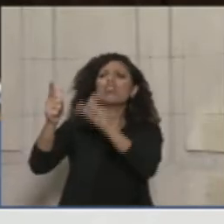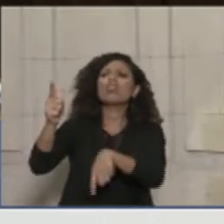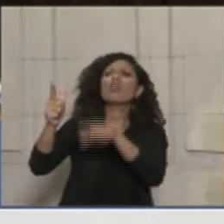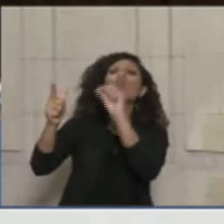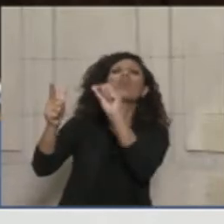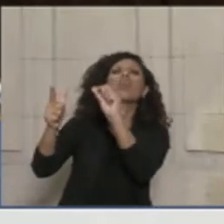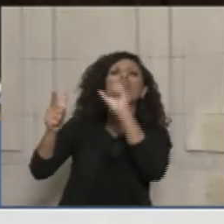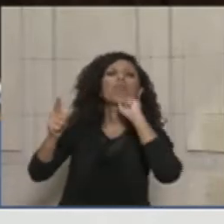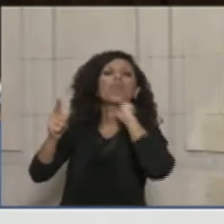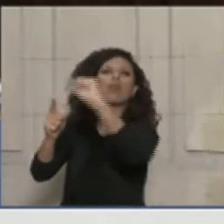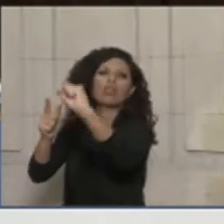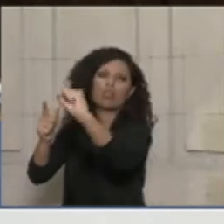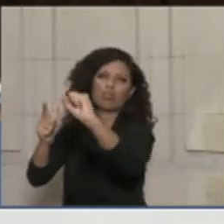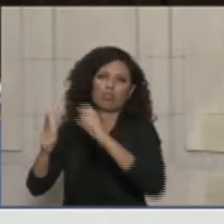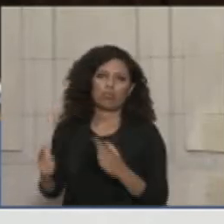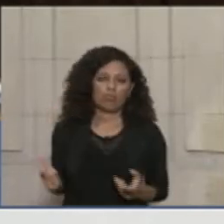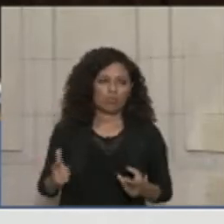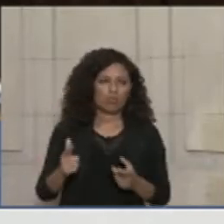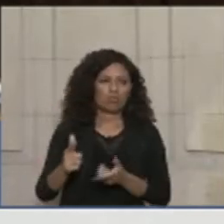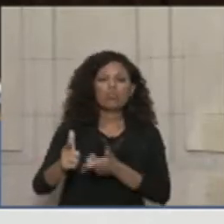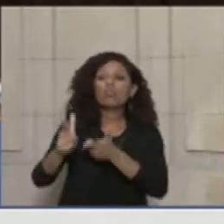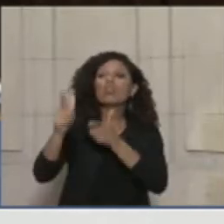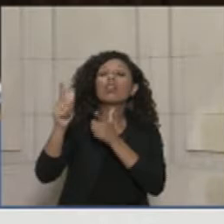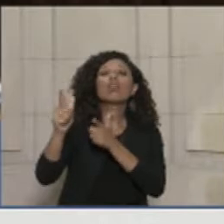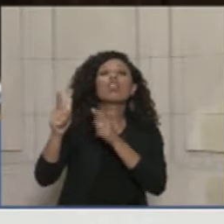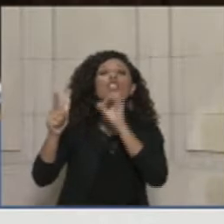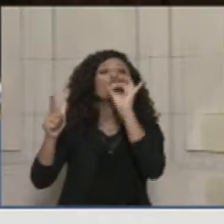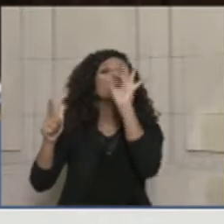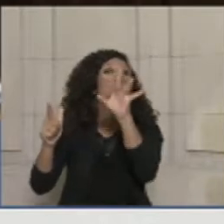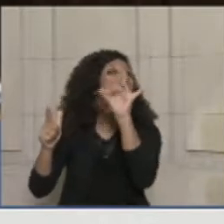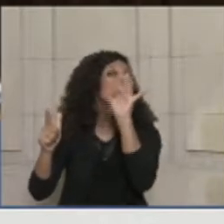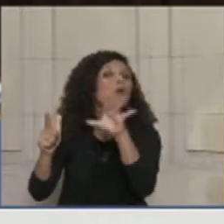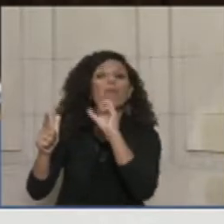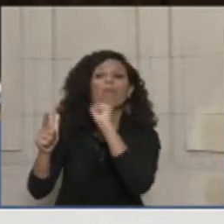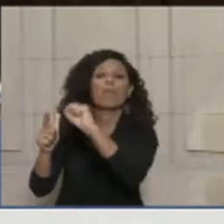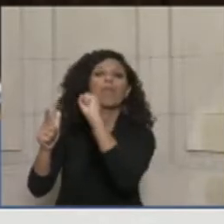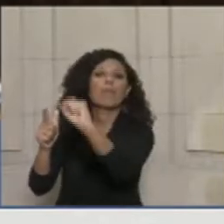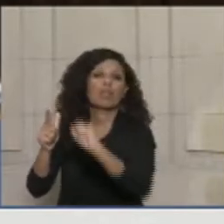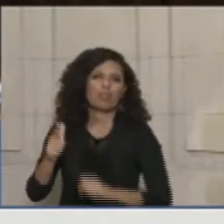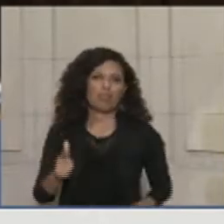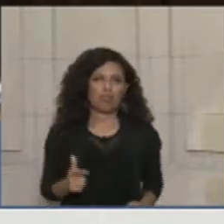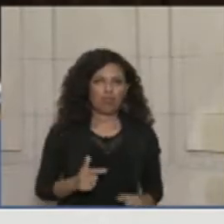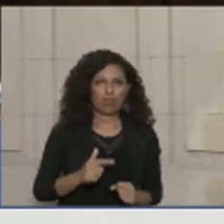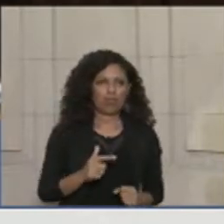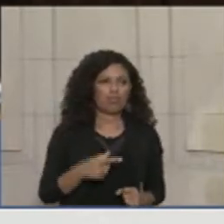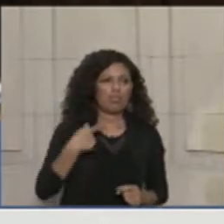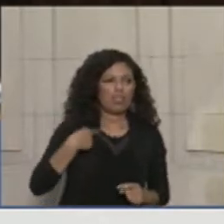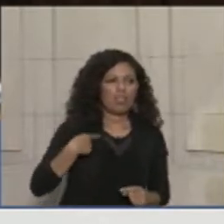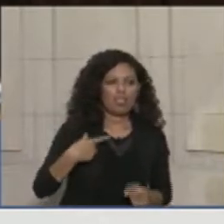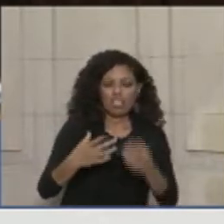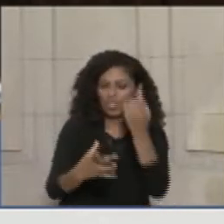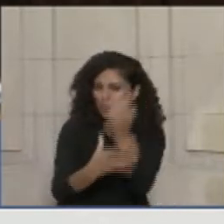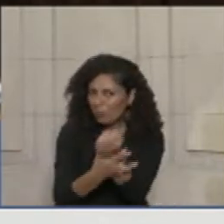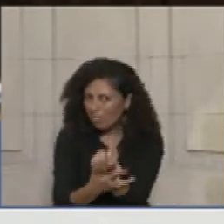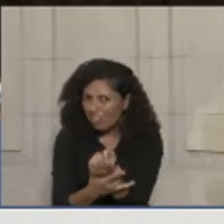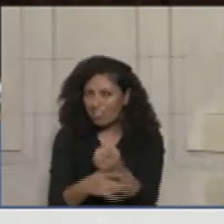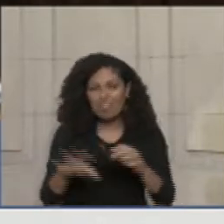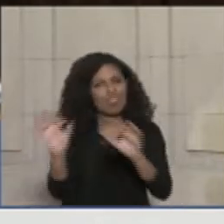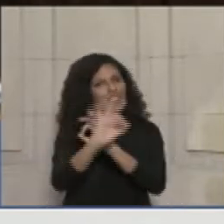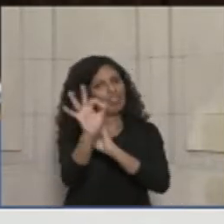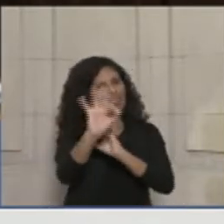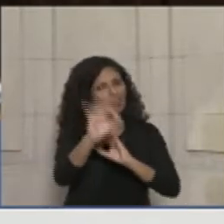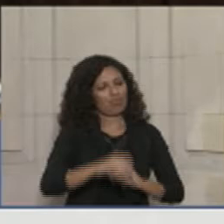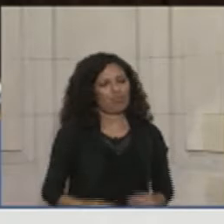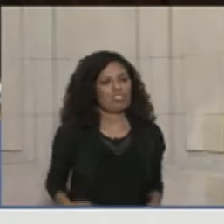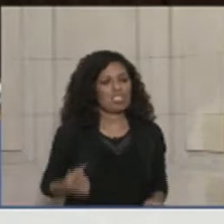funcionalidade: matar. A arma de fogo serve apenas para matar. Ela não serve para segurança, porque a partir do momento